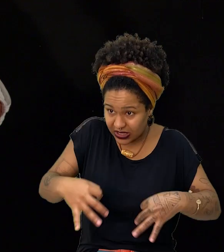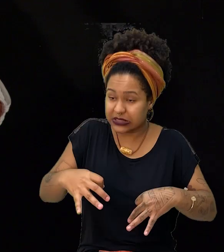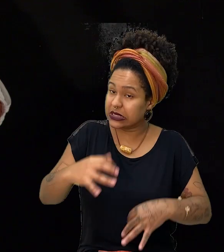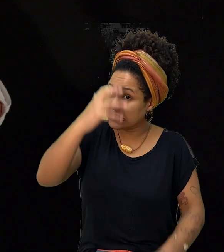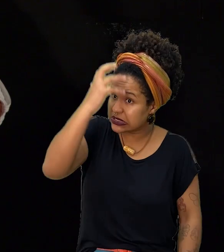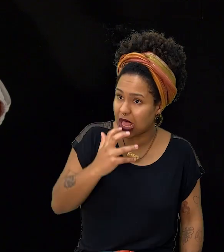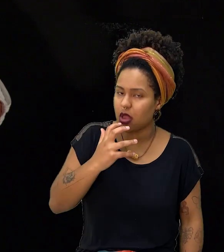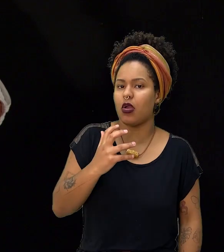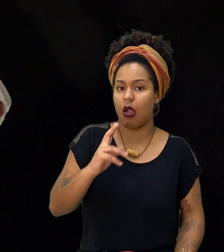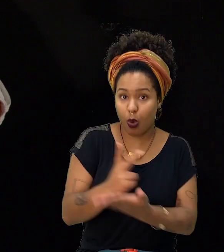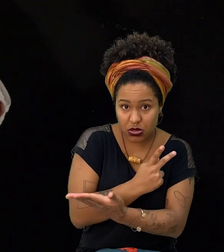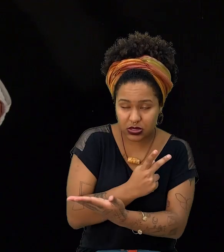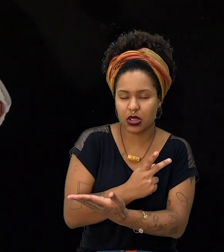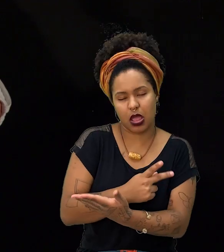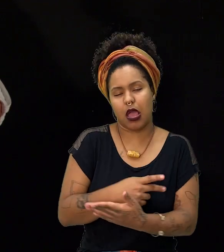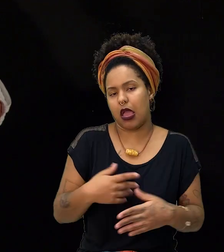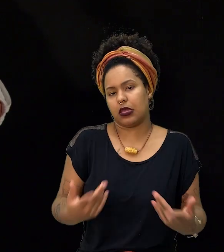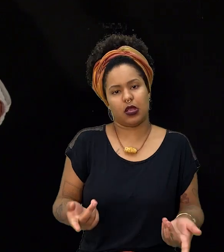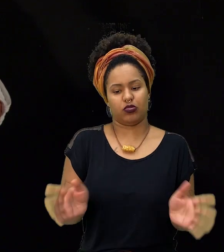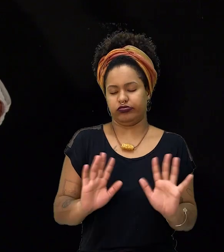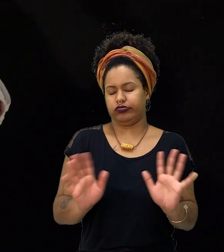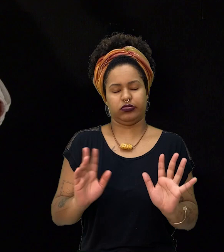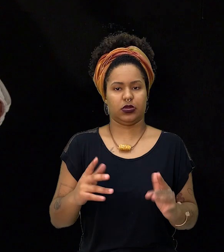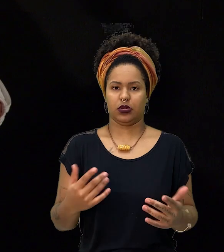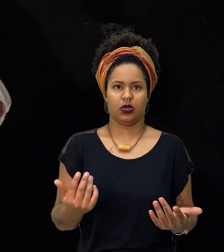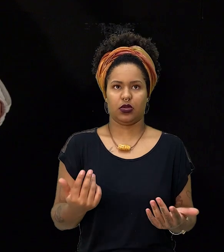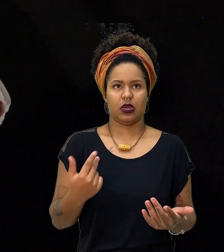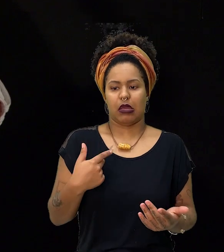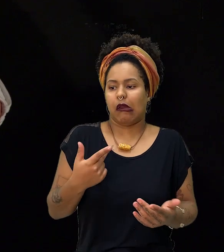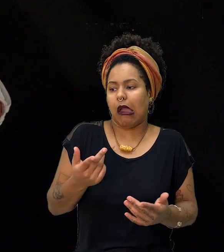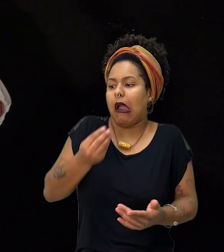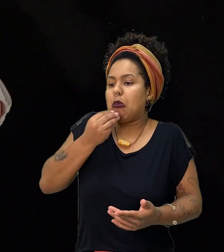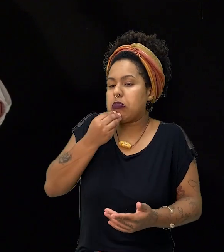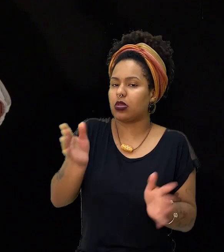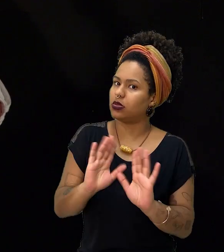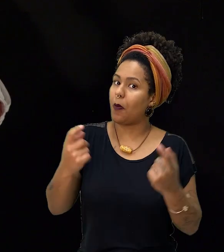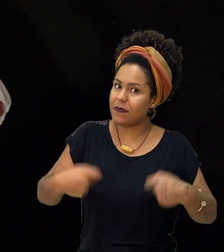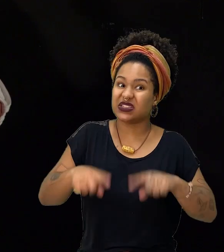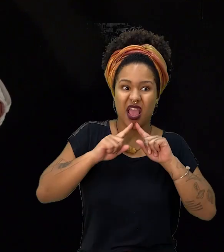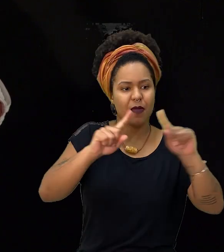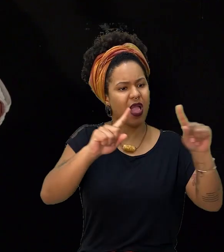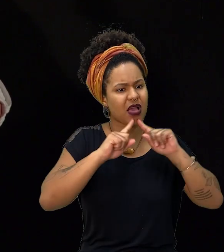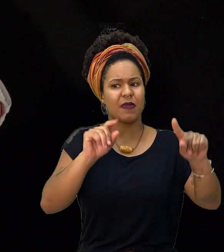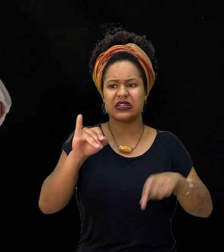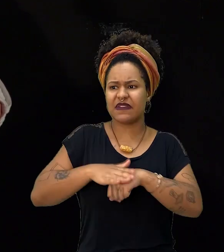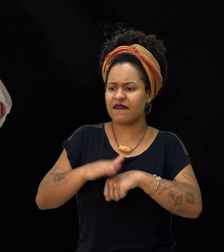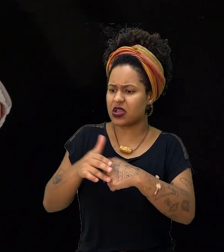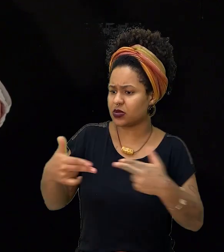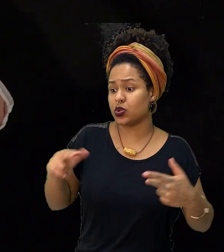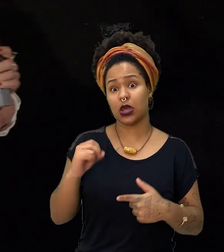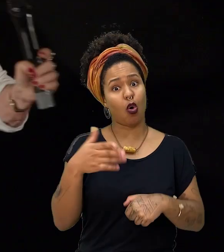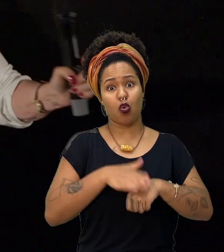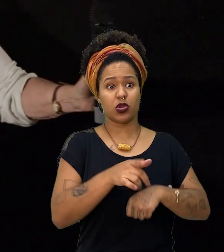A gente não tem que dar nenhuma colher de chá, não. Tem que reclamar toda vez que faz alguma coisa ou não faz o que tem